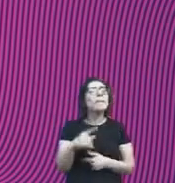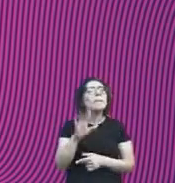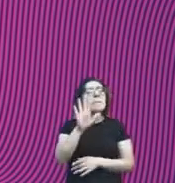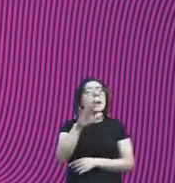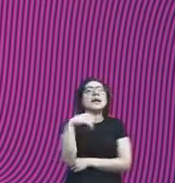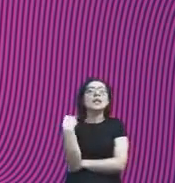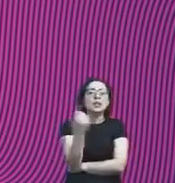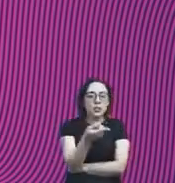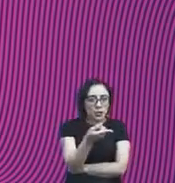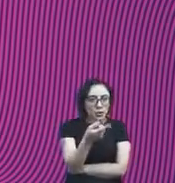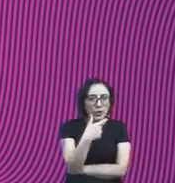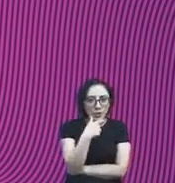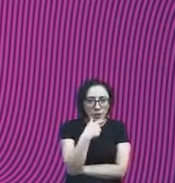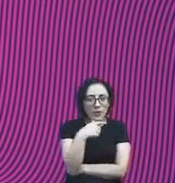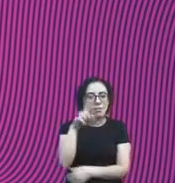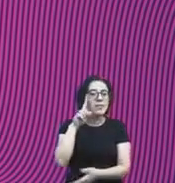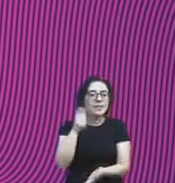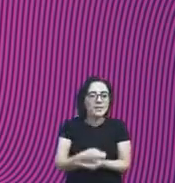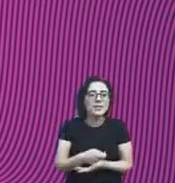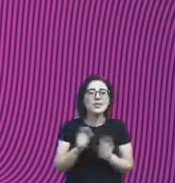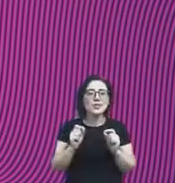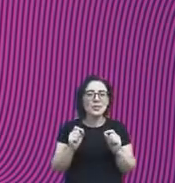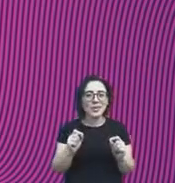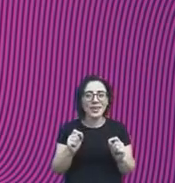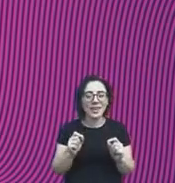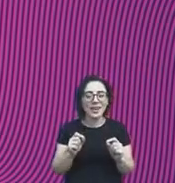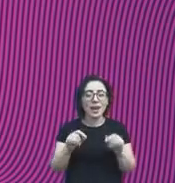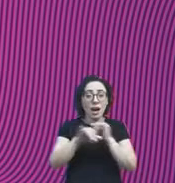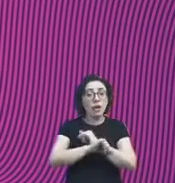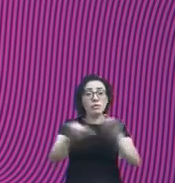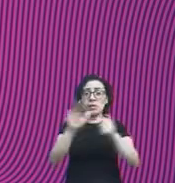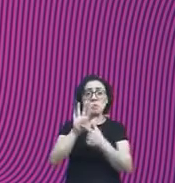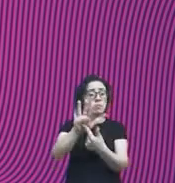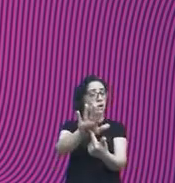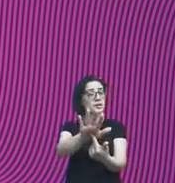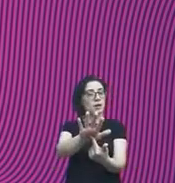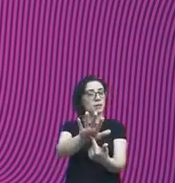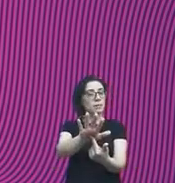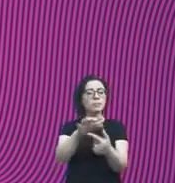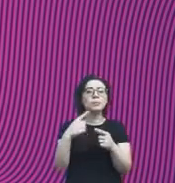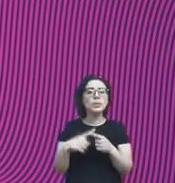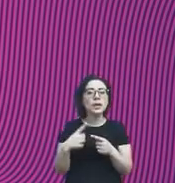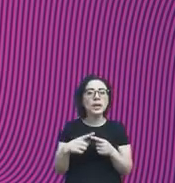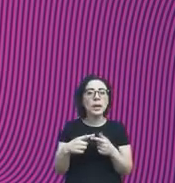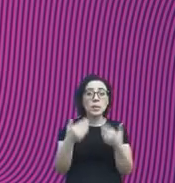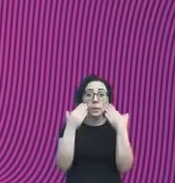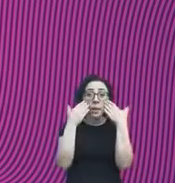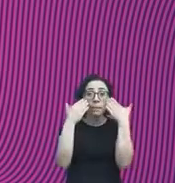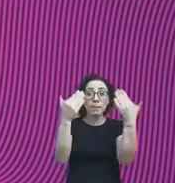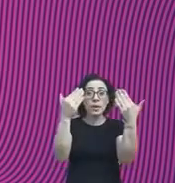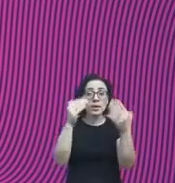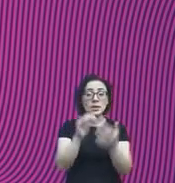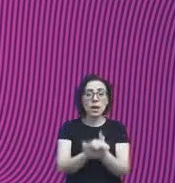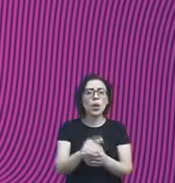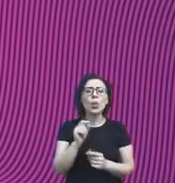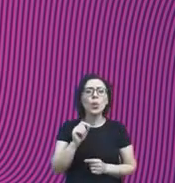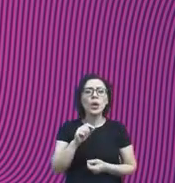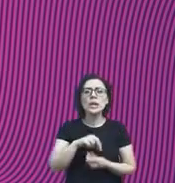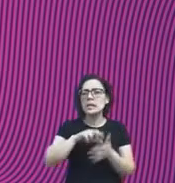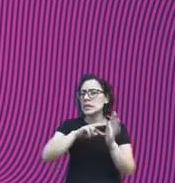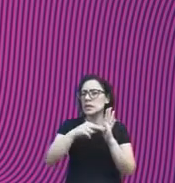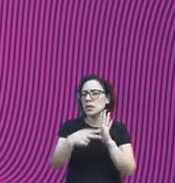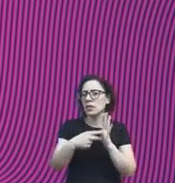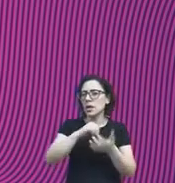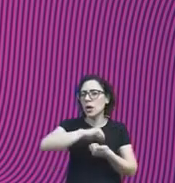qualidade? Há um temor de enfrentar isso. Eu comparo muito, nessa